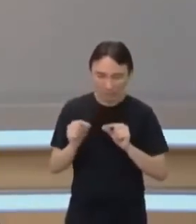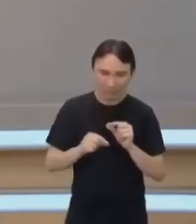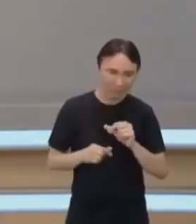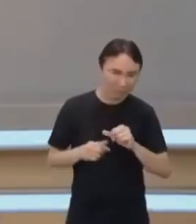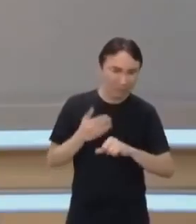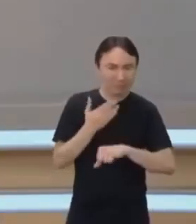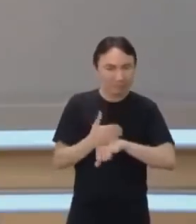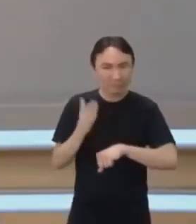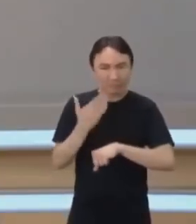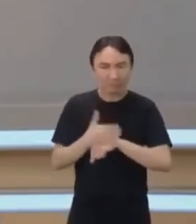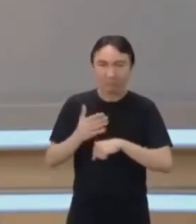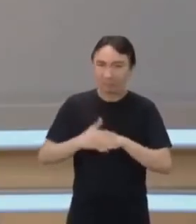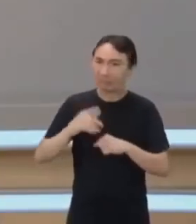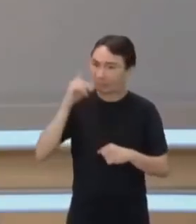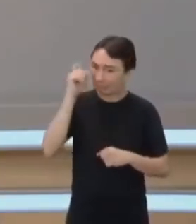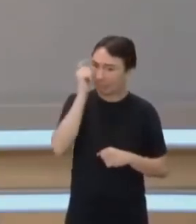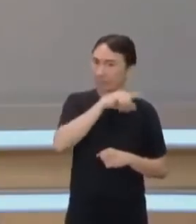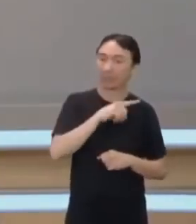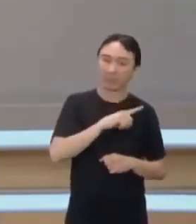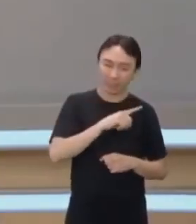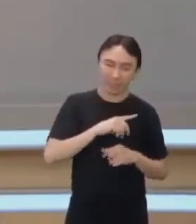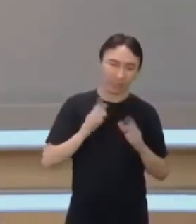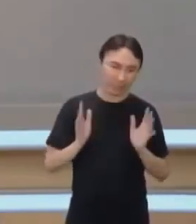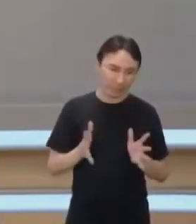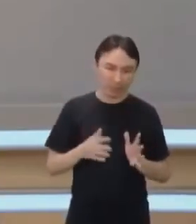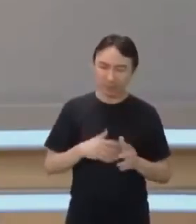está enfrentando já a partir de então, tá bom?